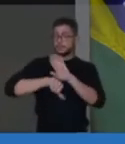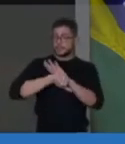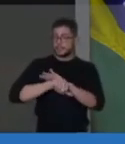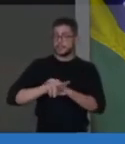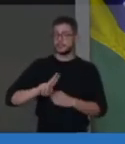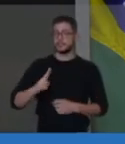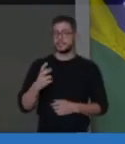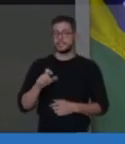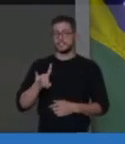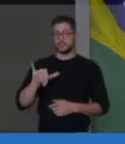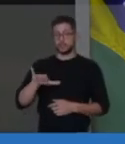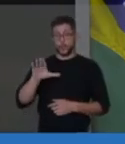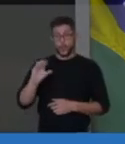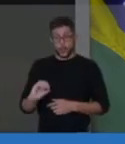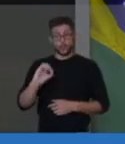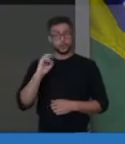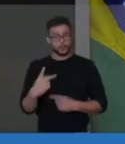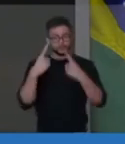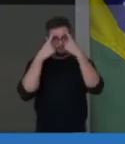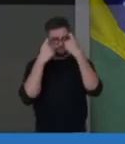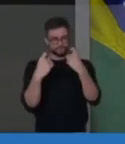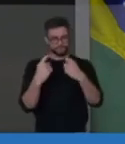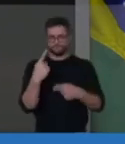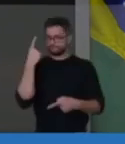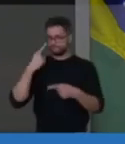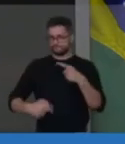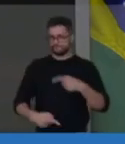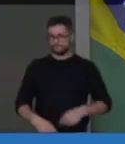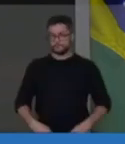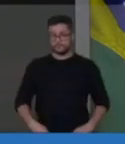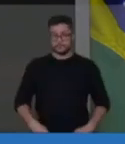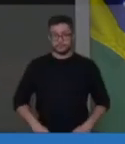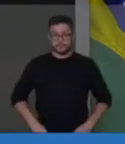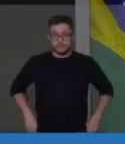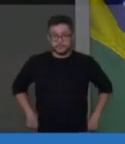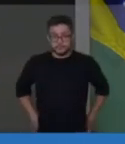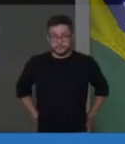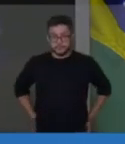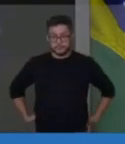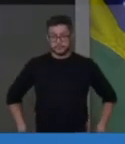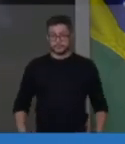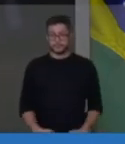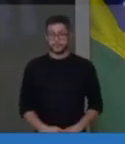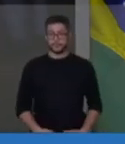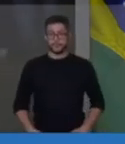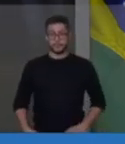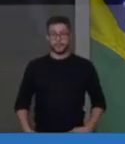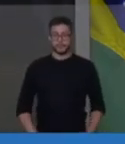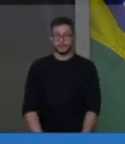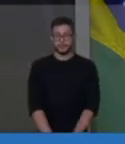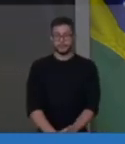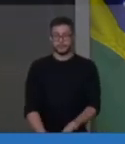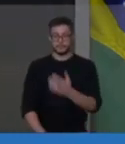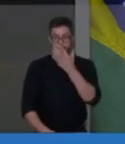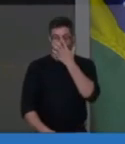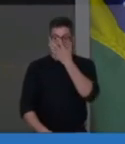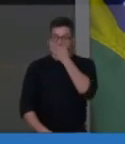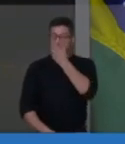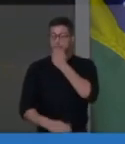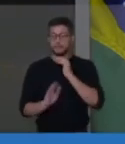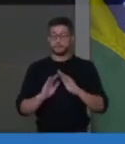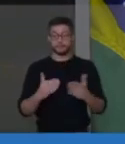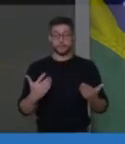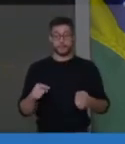ameaça à pessoa. A presente emenda acertadamente não reincluiu as 5 saídas de 7